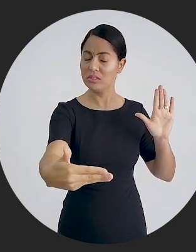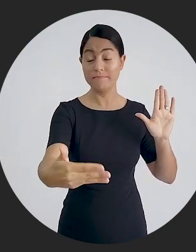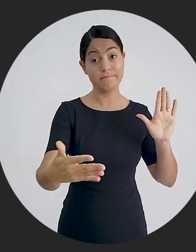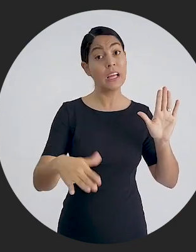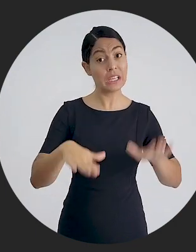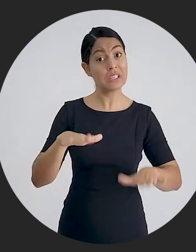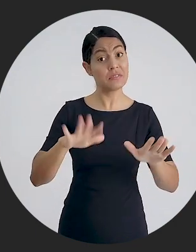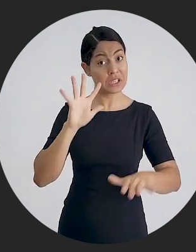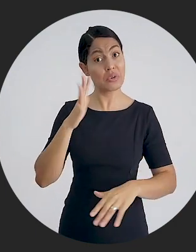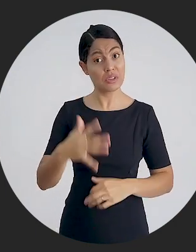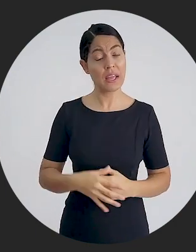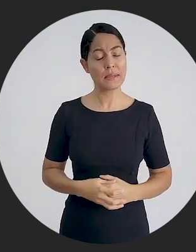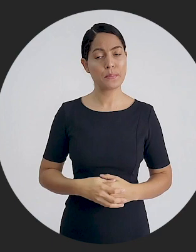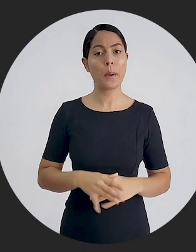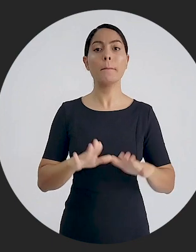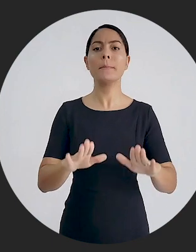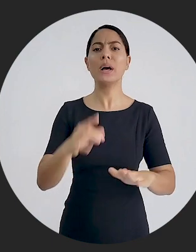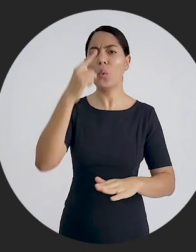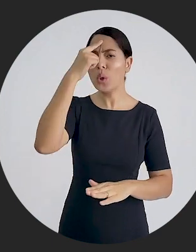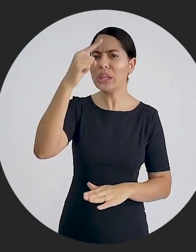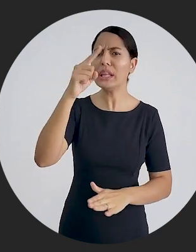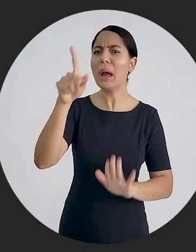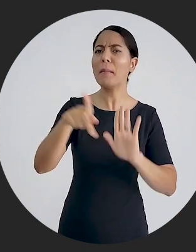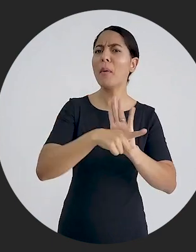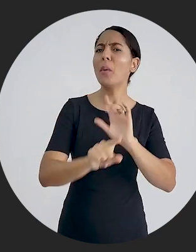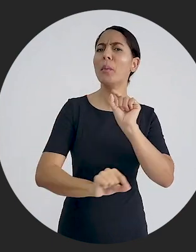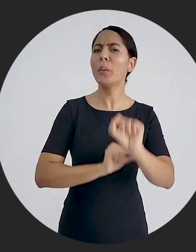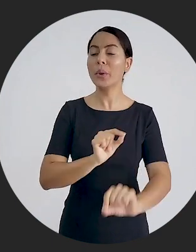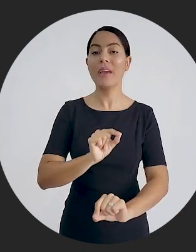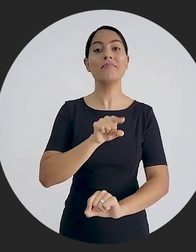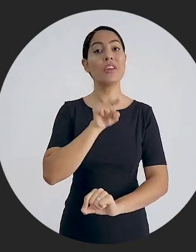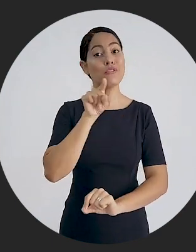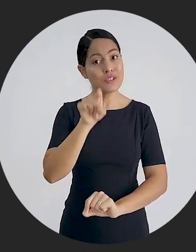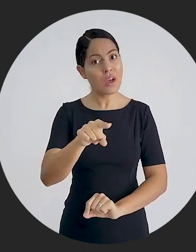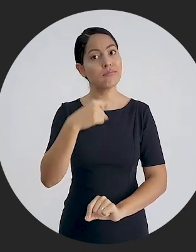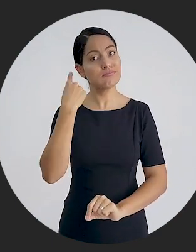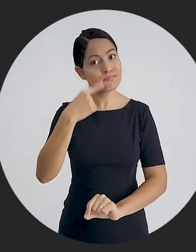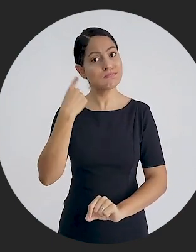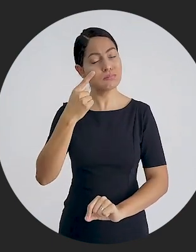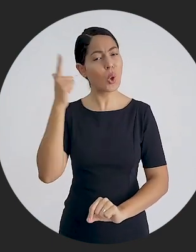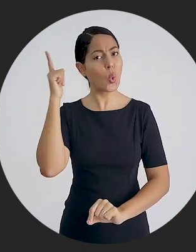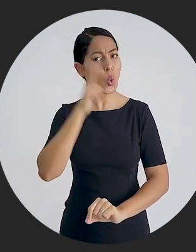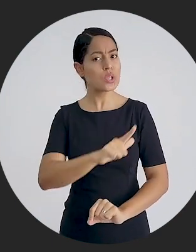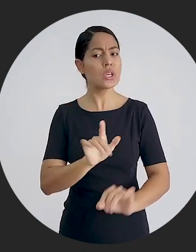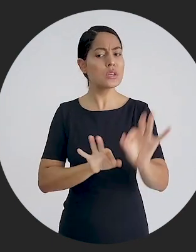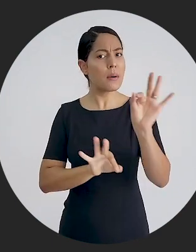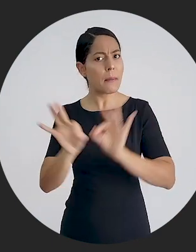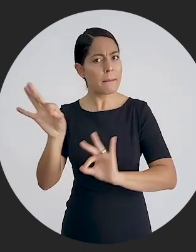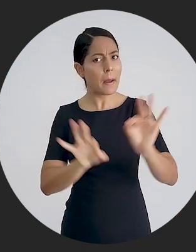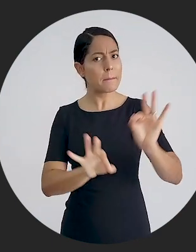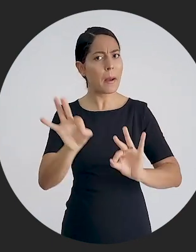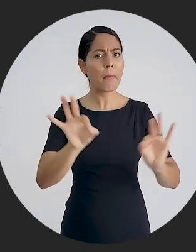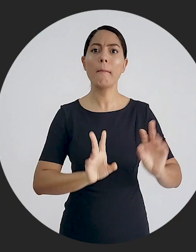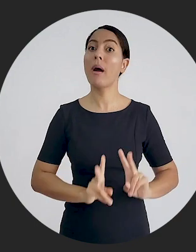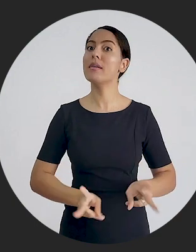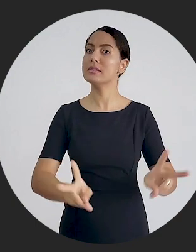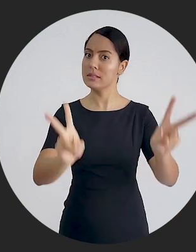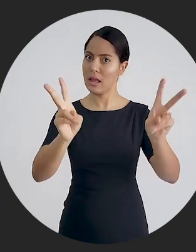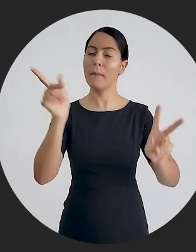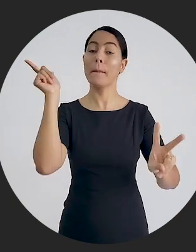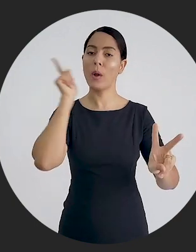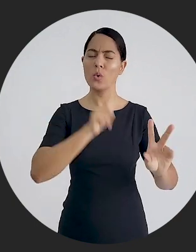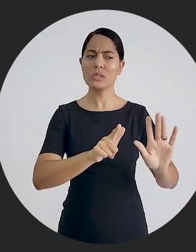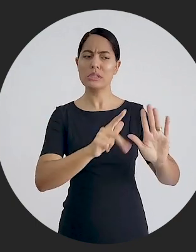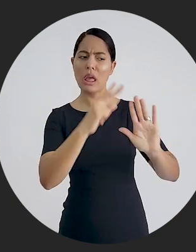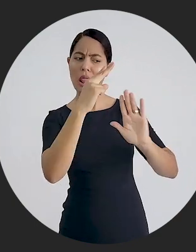interessante desse jeito. Obviamente, essas questões surgem. Mas o ideal é que você consiga realmente executar e estar se lembrando